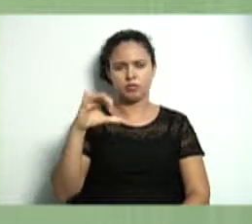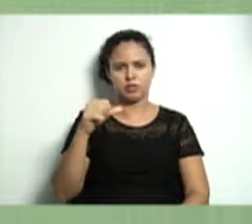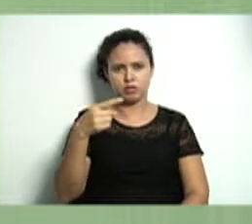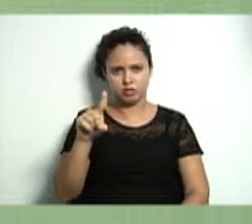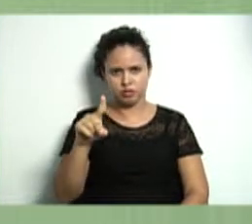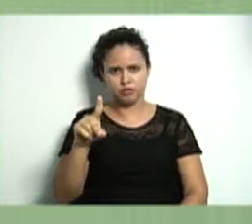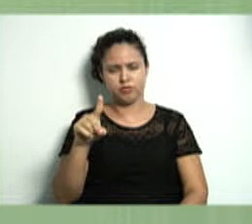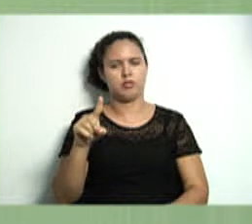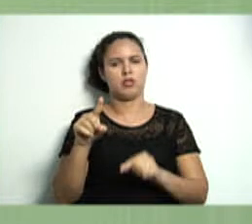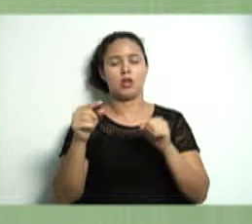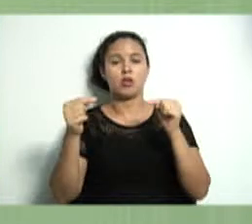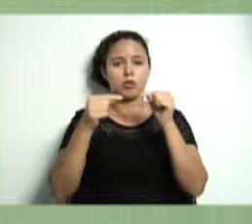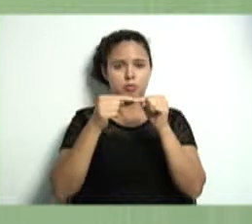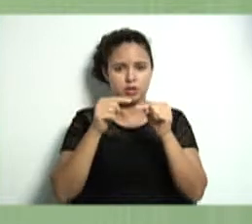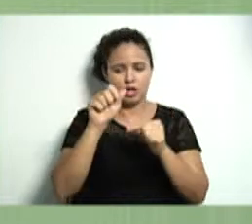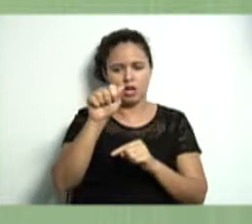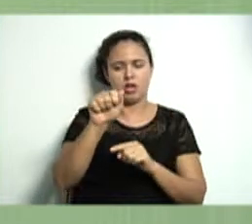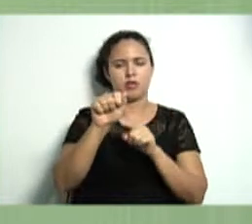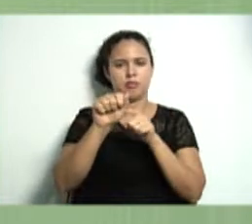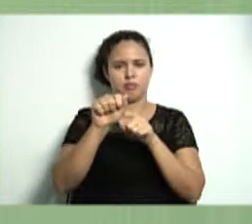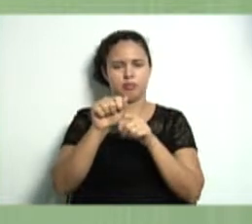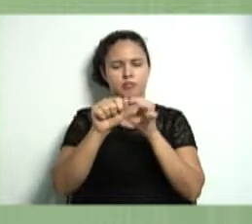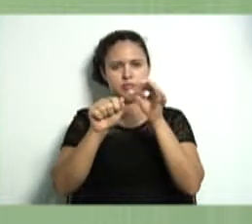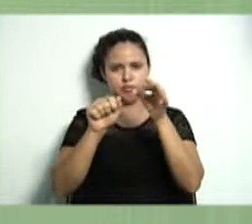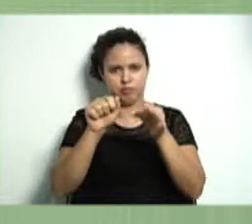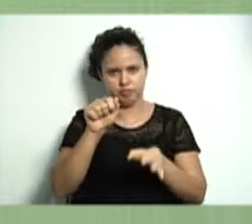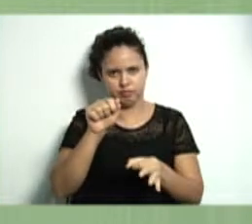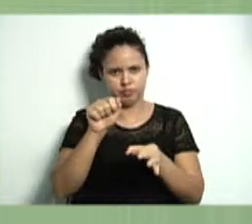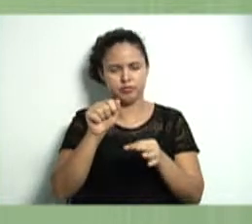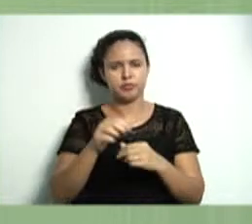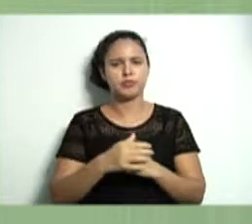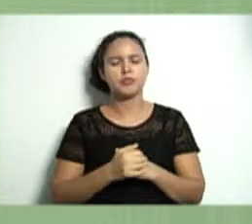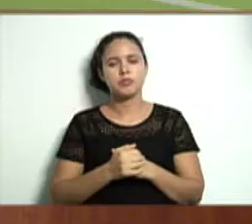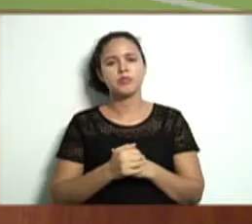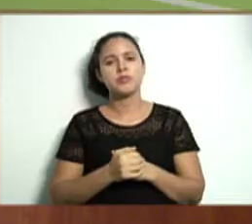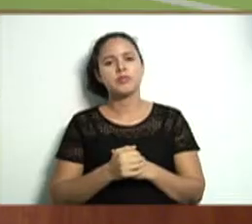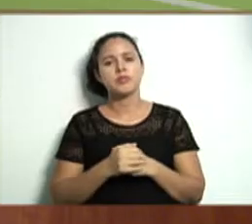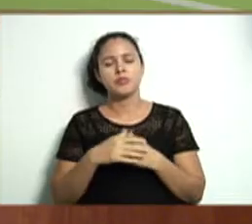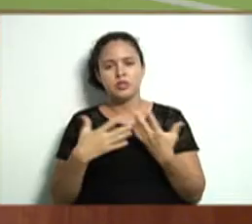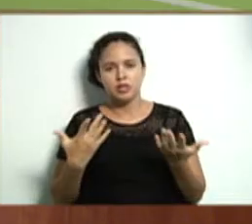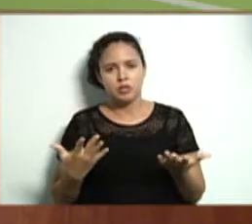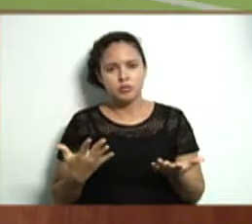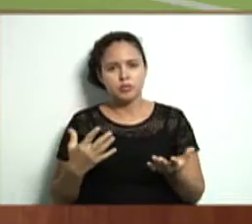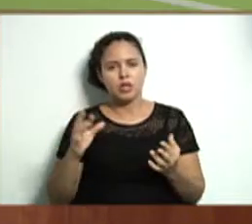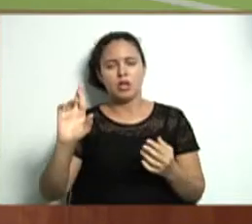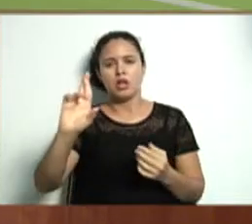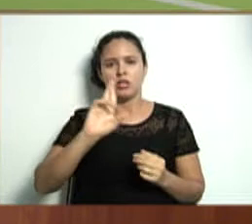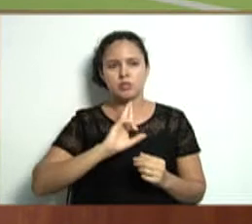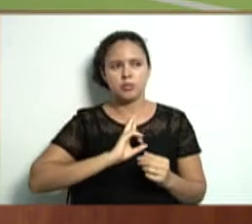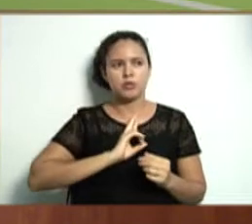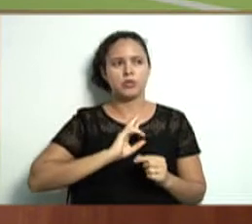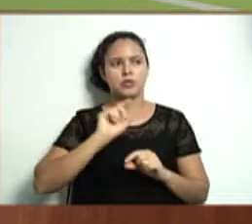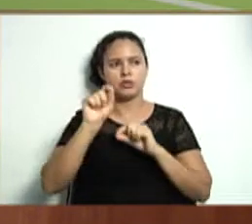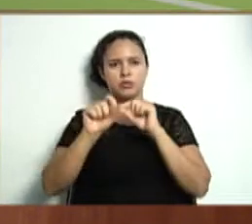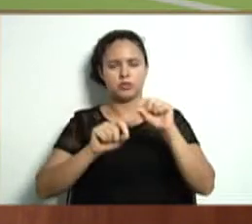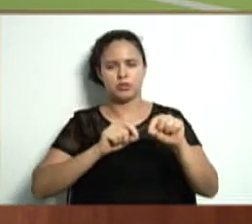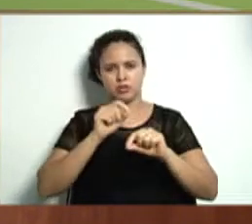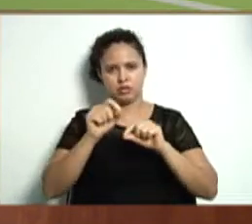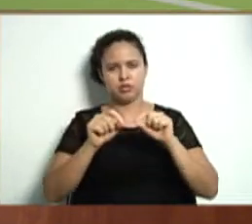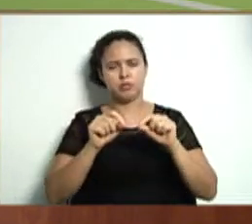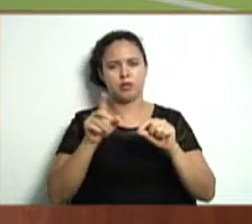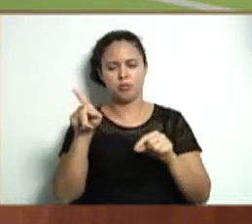isso aí mesmo, prestou atenção na aula. Então, quem foi de letra A, postou aqui para nós